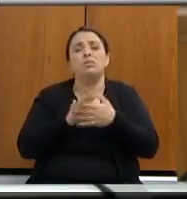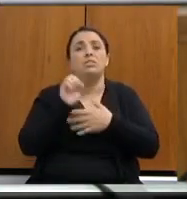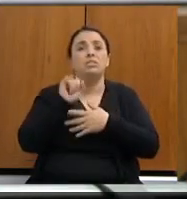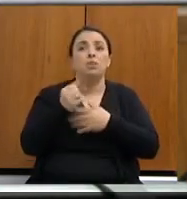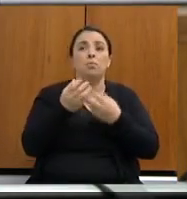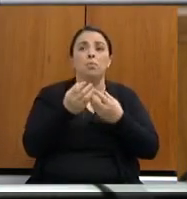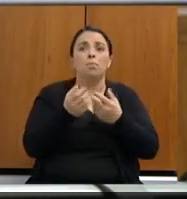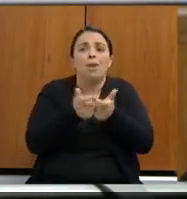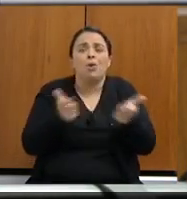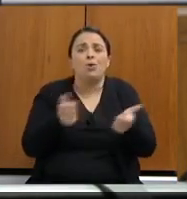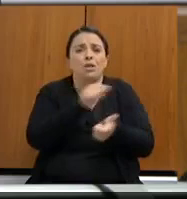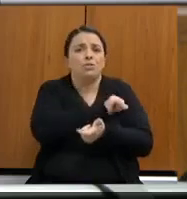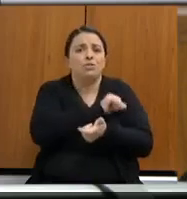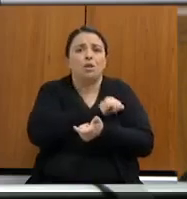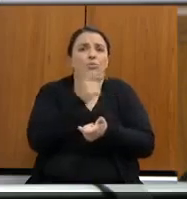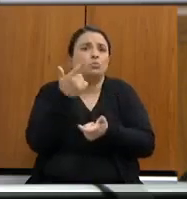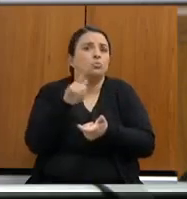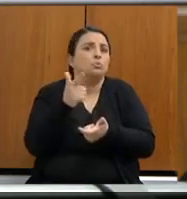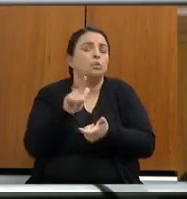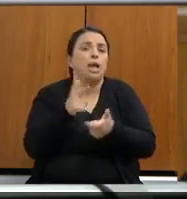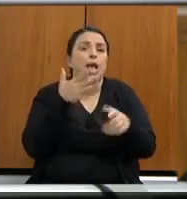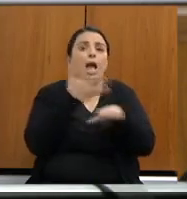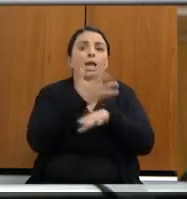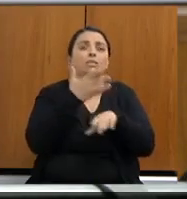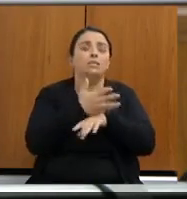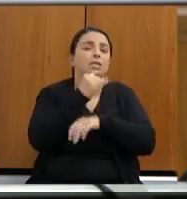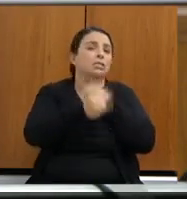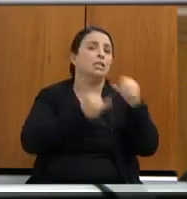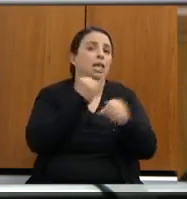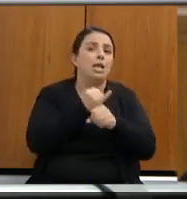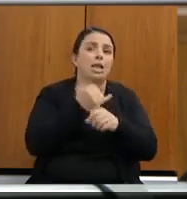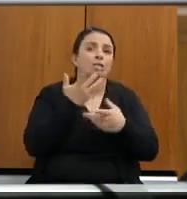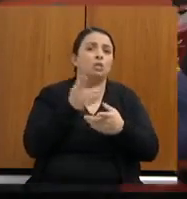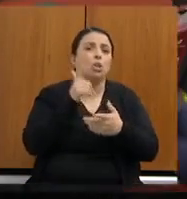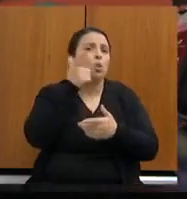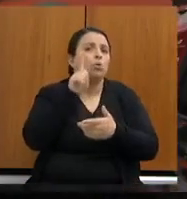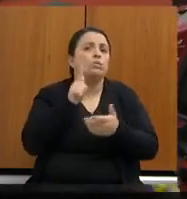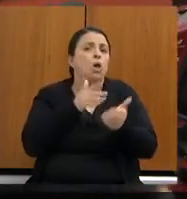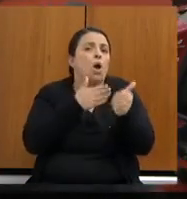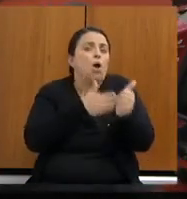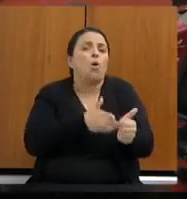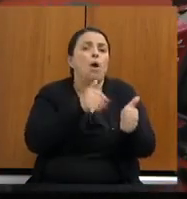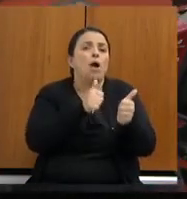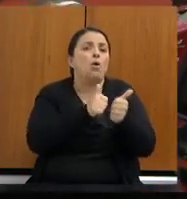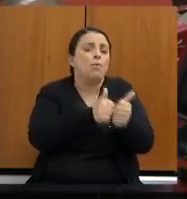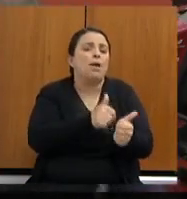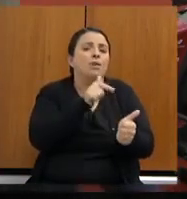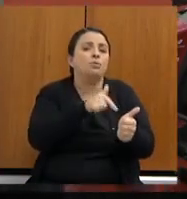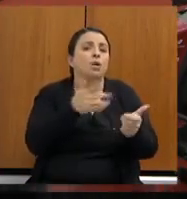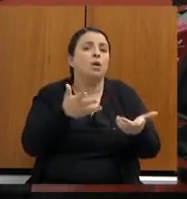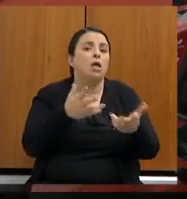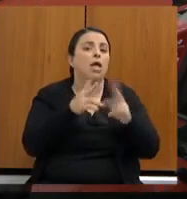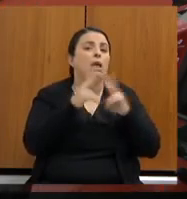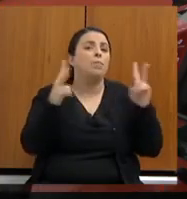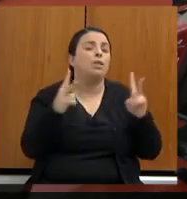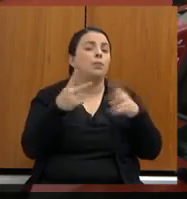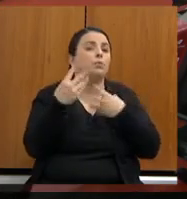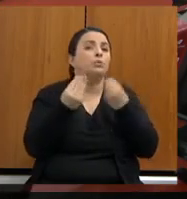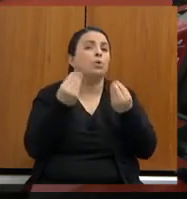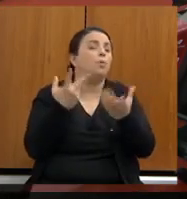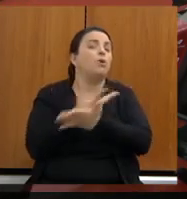conseguiu acompanhar aí as atividades propostas remotamente senão essas questões OK obrigado quando